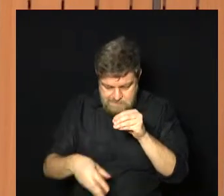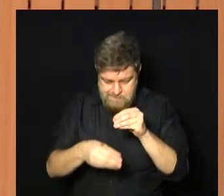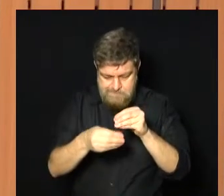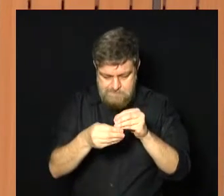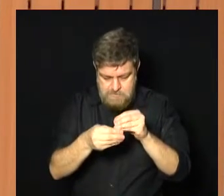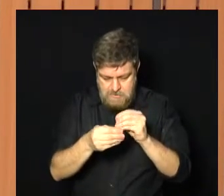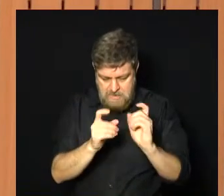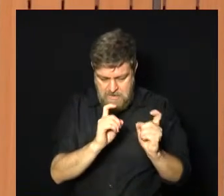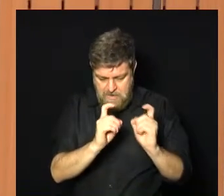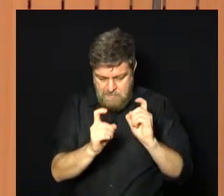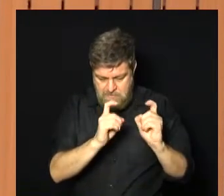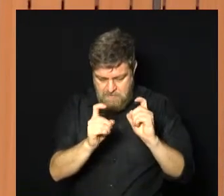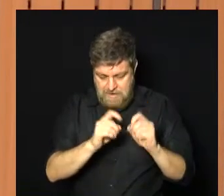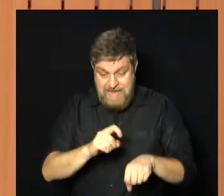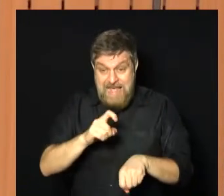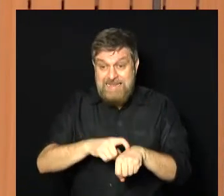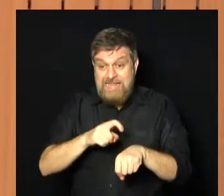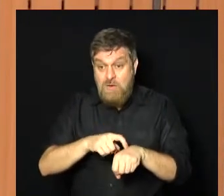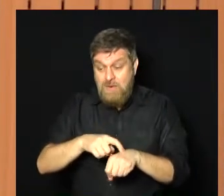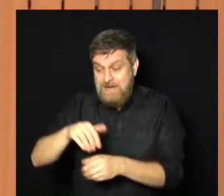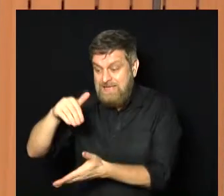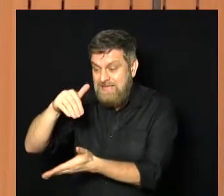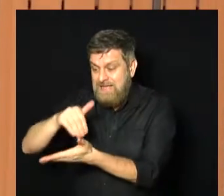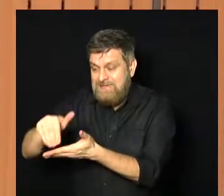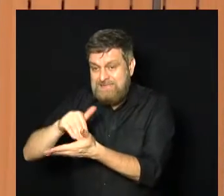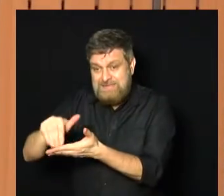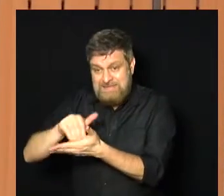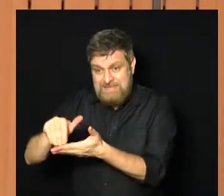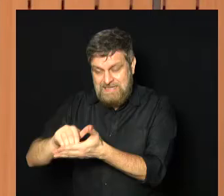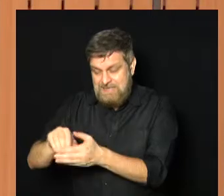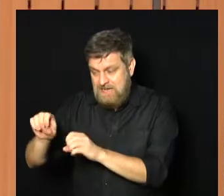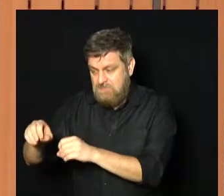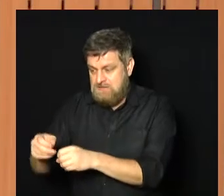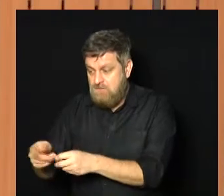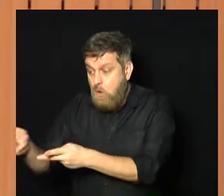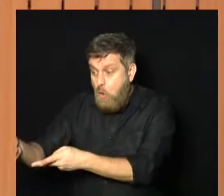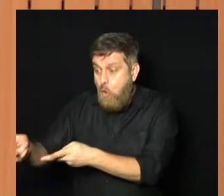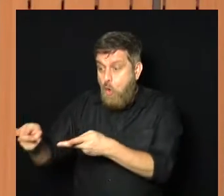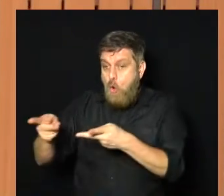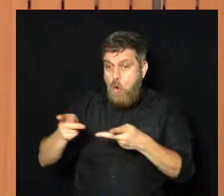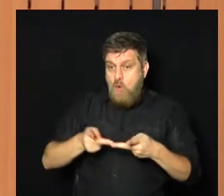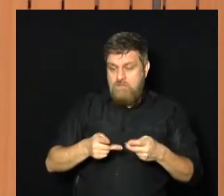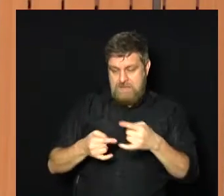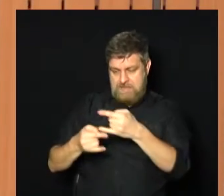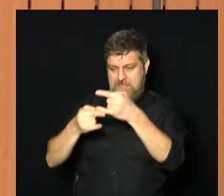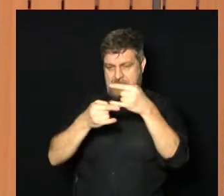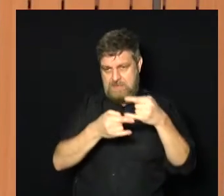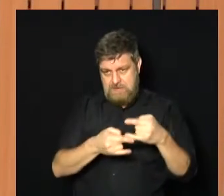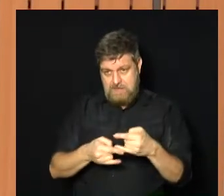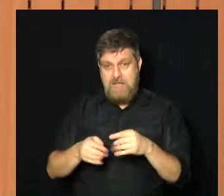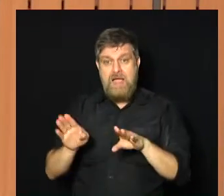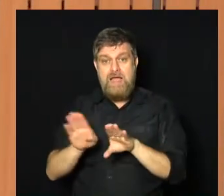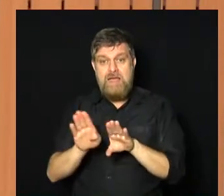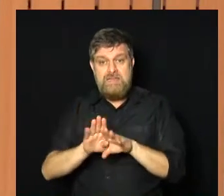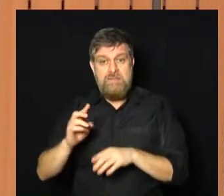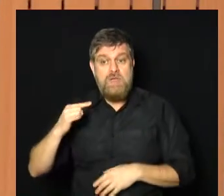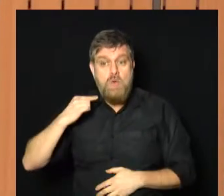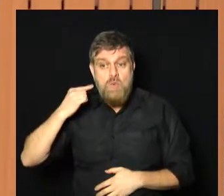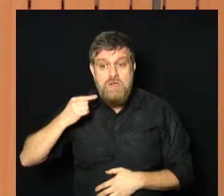nesse pedido de convocação. Esse é um encaminhamento. O outro é esse que o doutor Alexandre aqui aponta, da